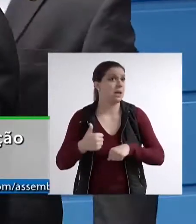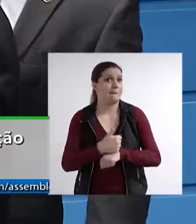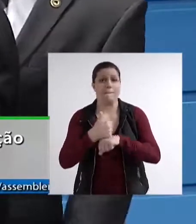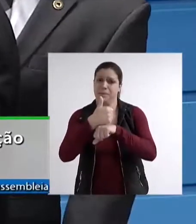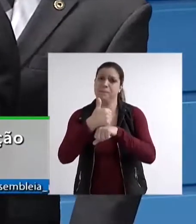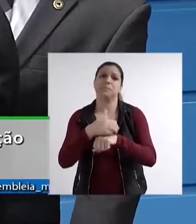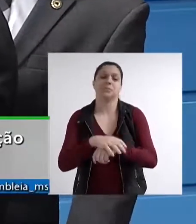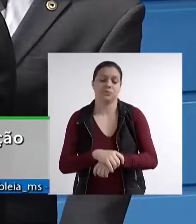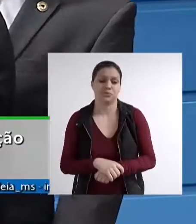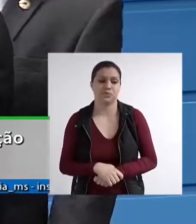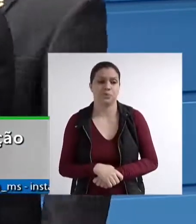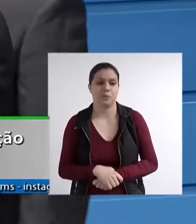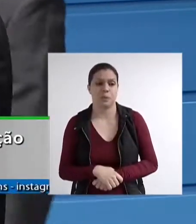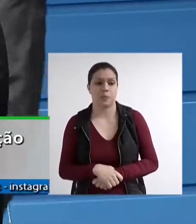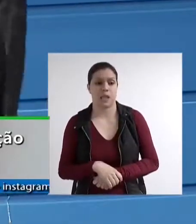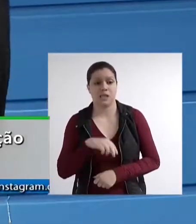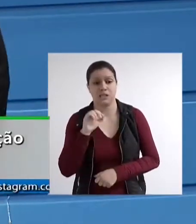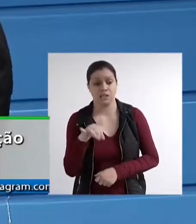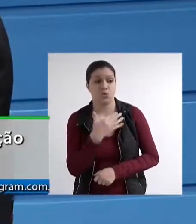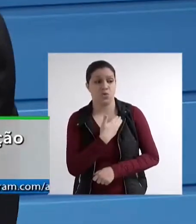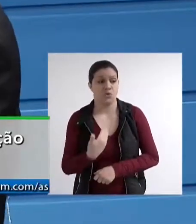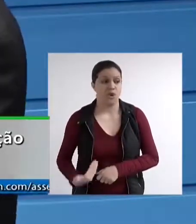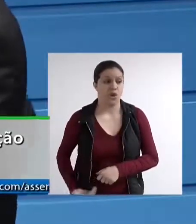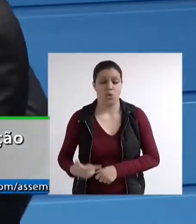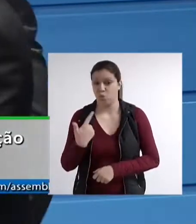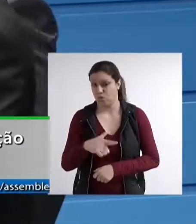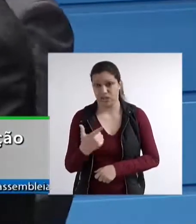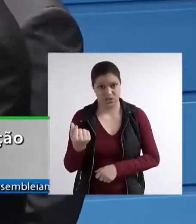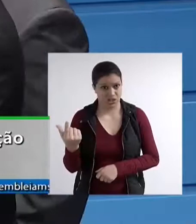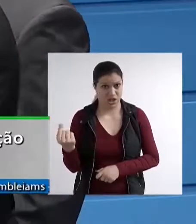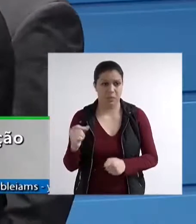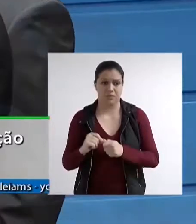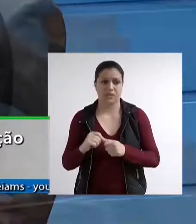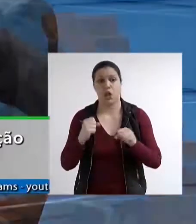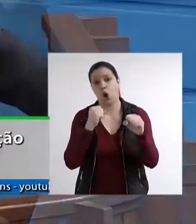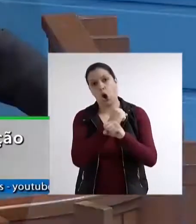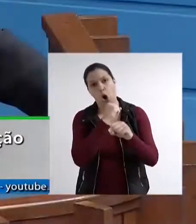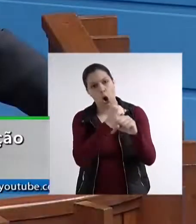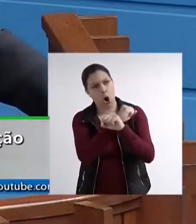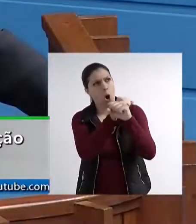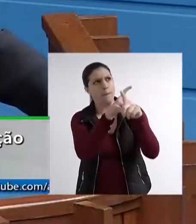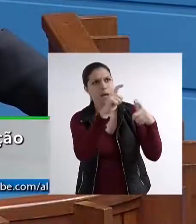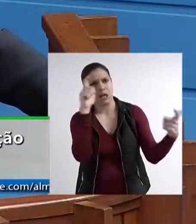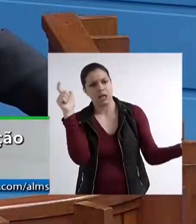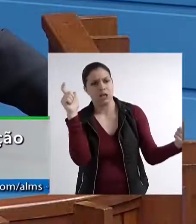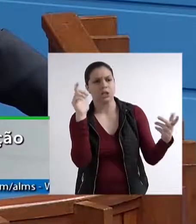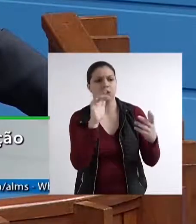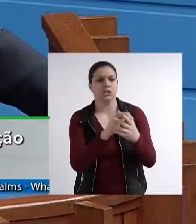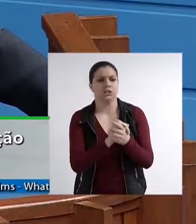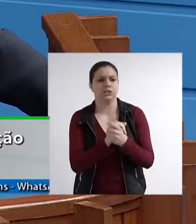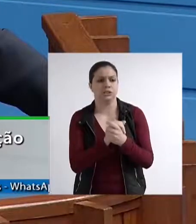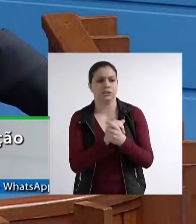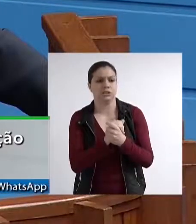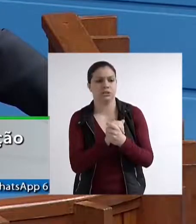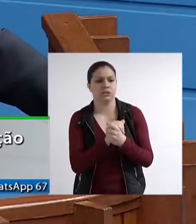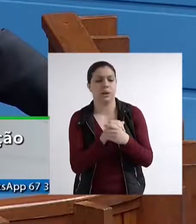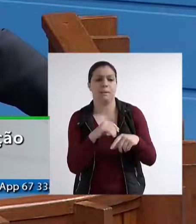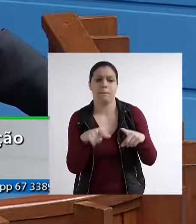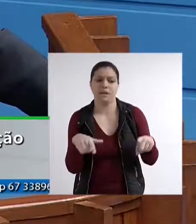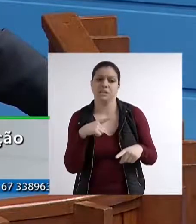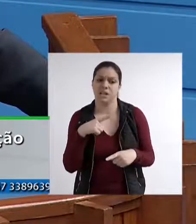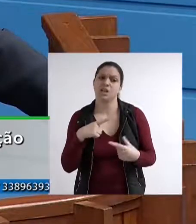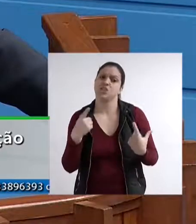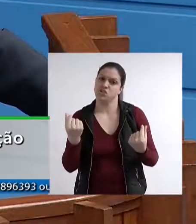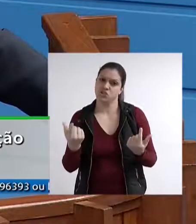prioridade. Olha, se o governo não tem dinheiro para fazer grandes obras, né, para trazer shows, mas que tenha dinheiro